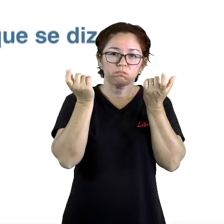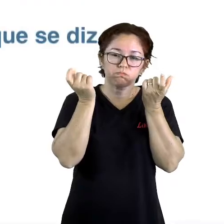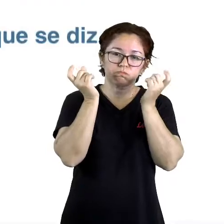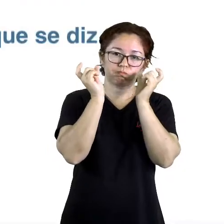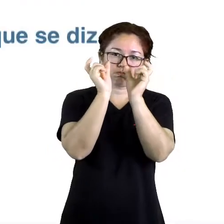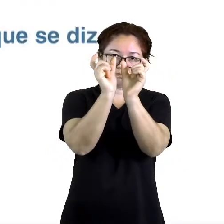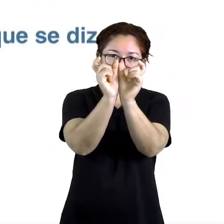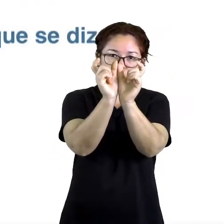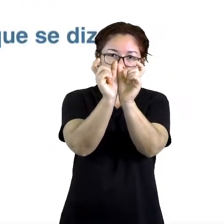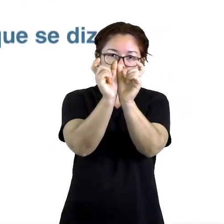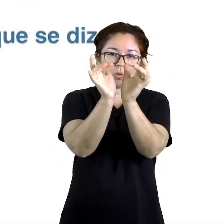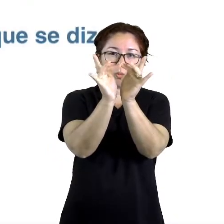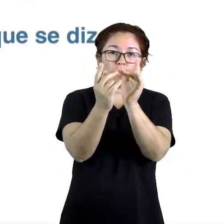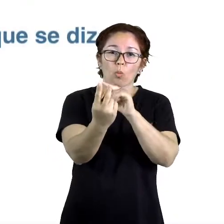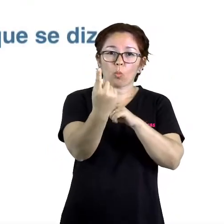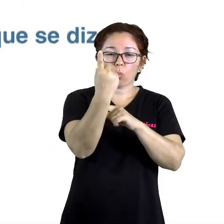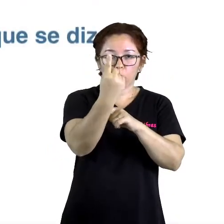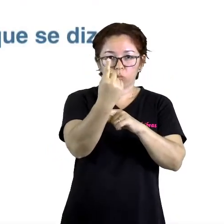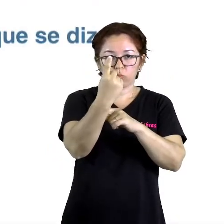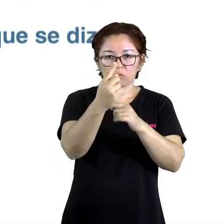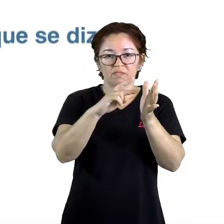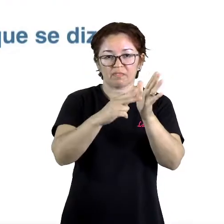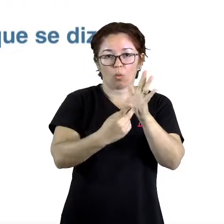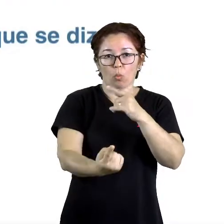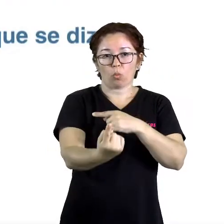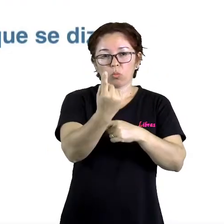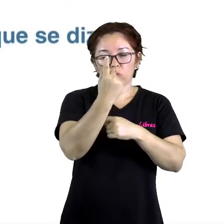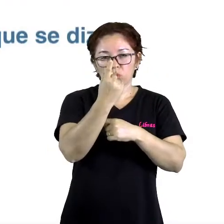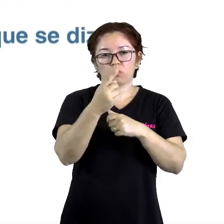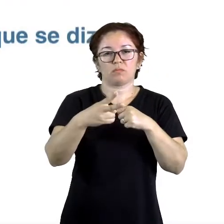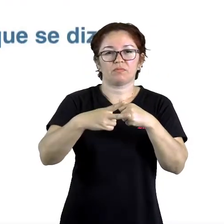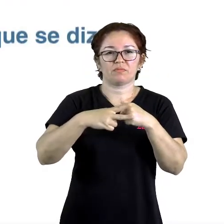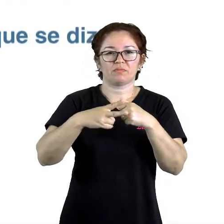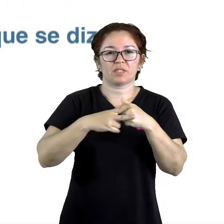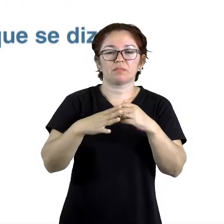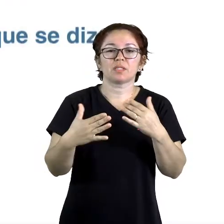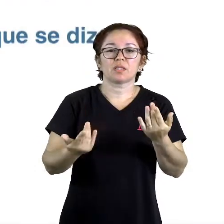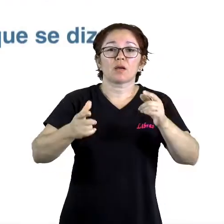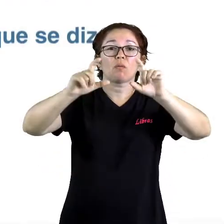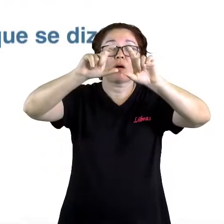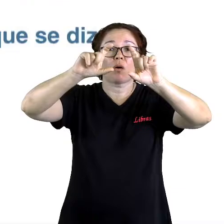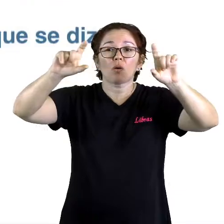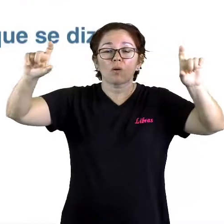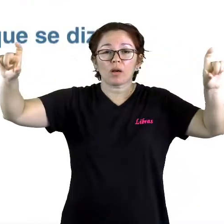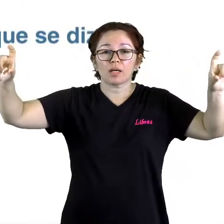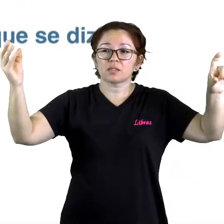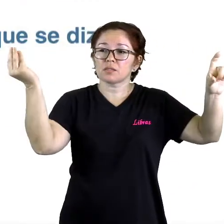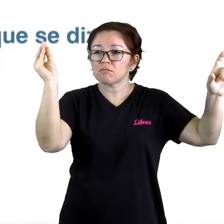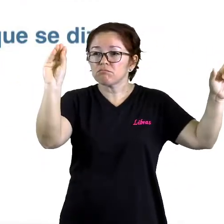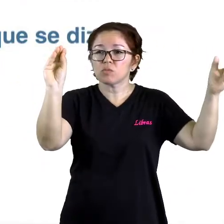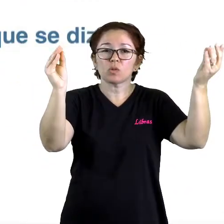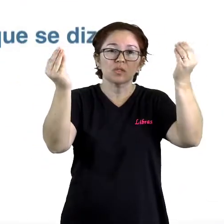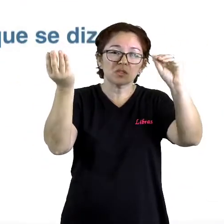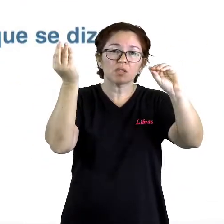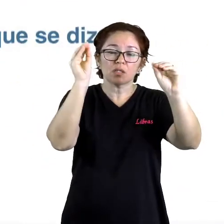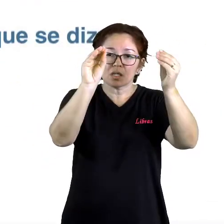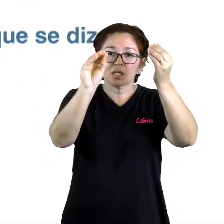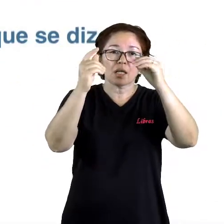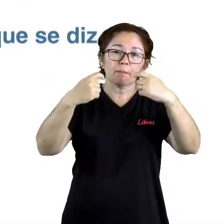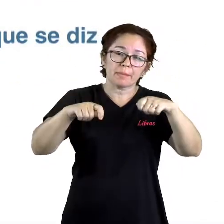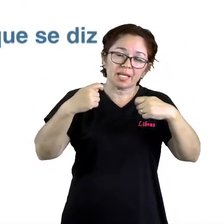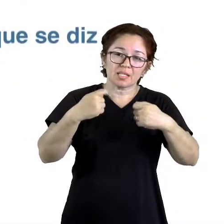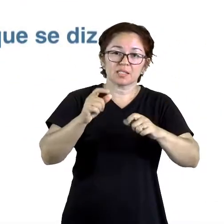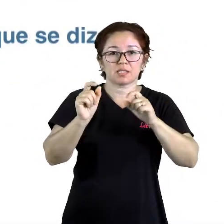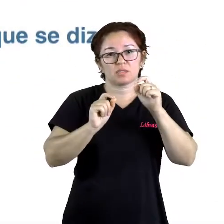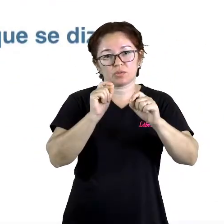de 1. A oração tem os termos essenciais que ela precisa ter. Essencial é algo necessário.